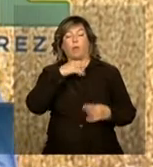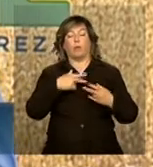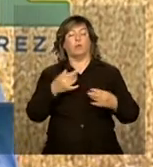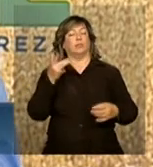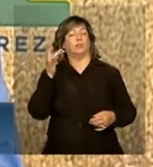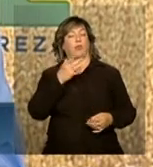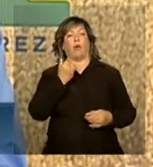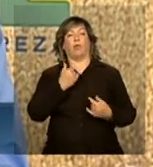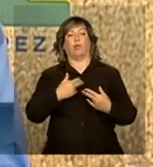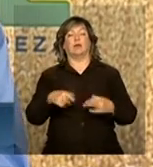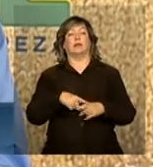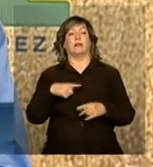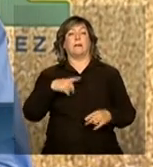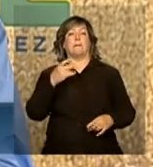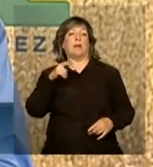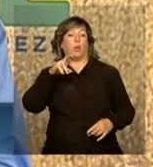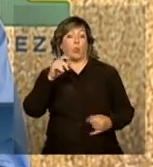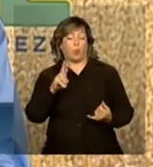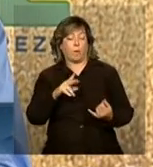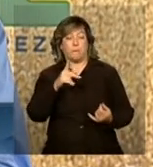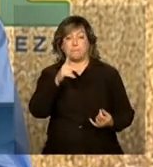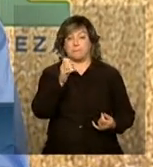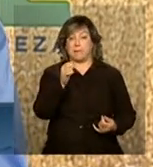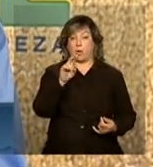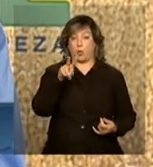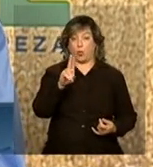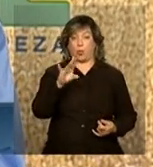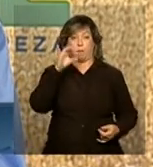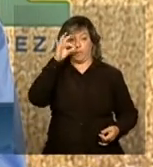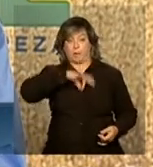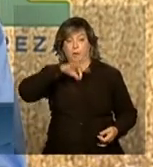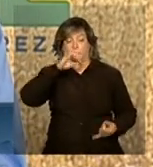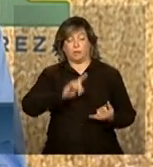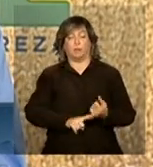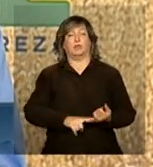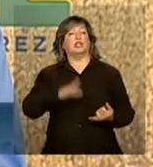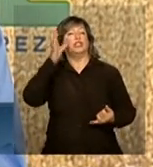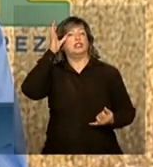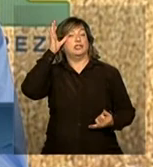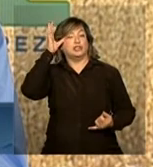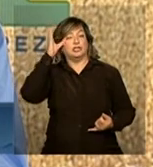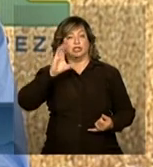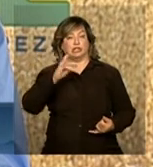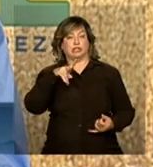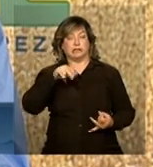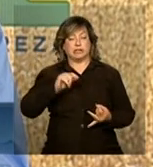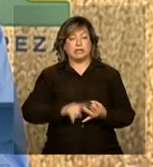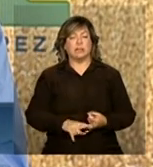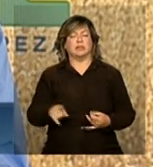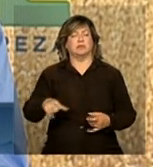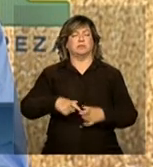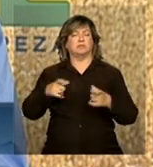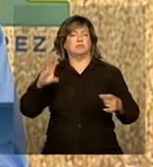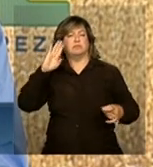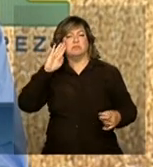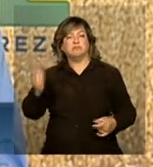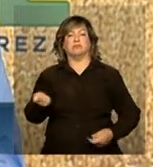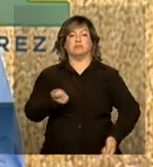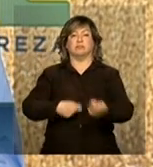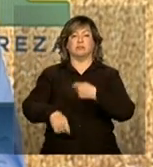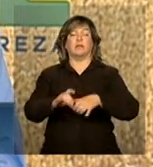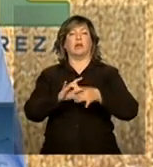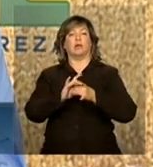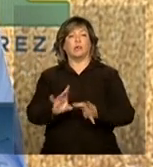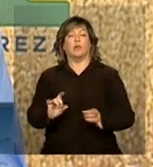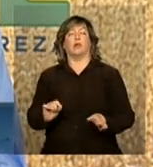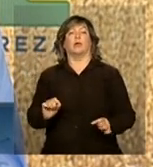foram retomadas. A China, hoje, um dos nossos maiores parceiros comerciais, autorizou a importação de